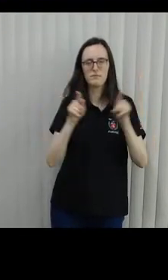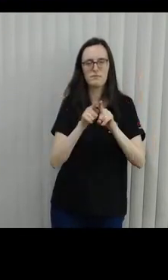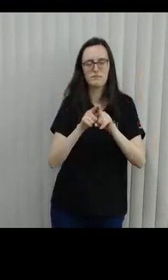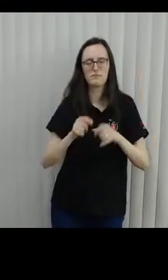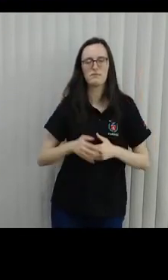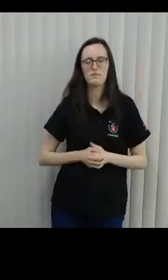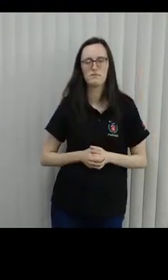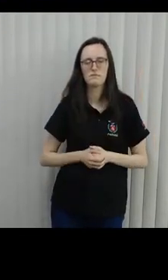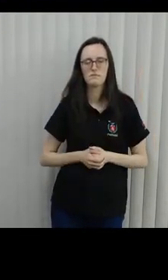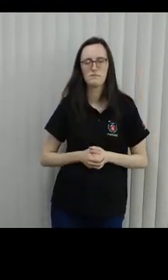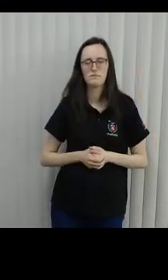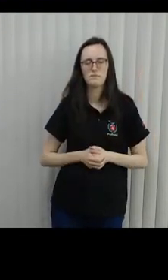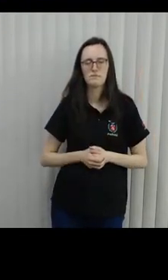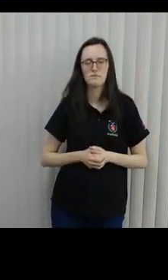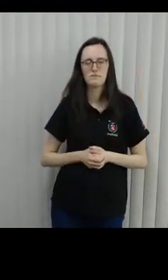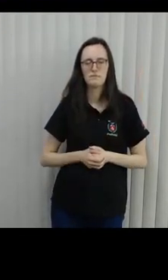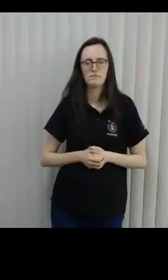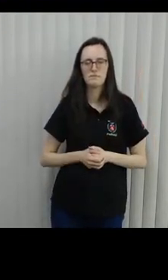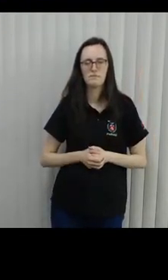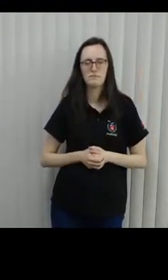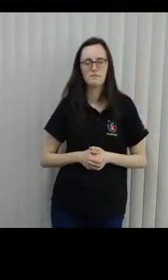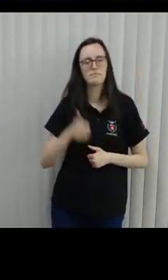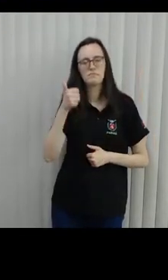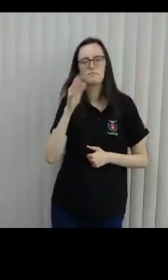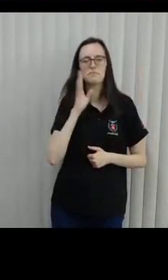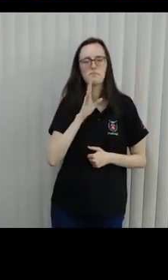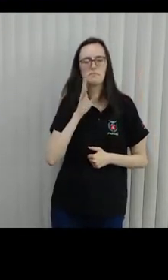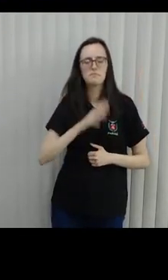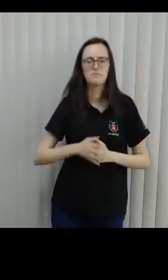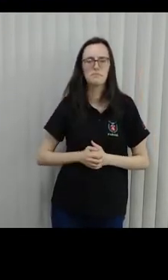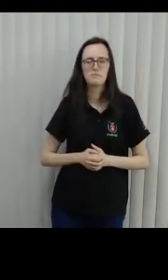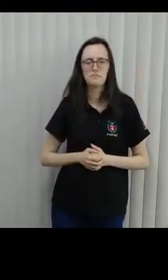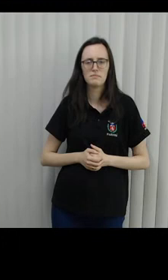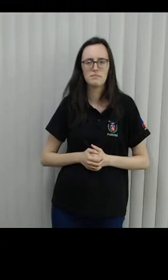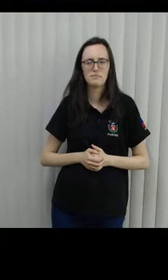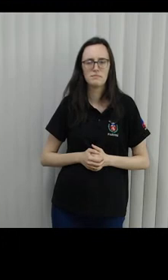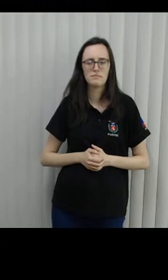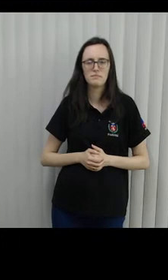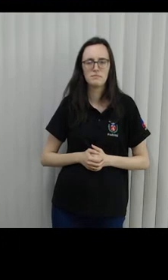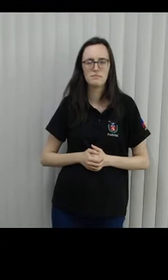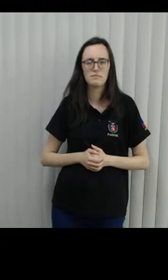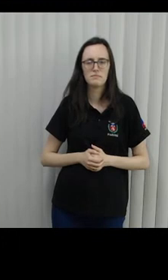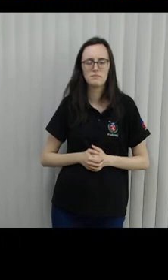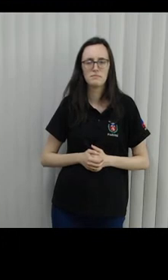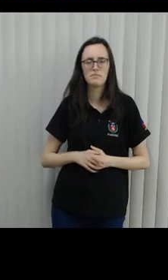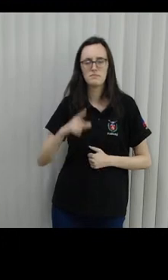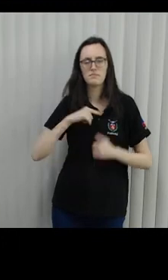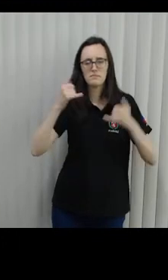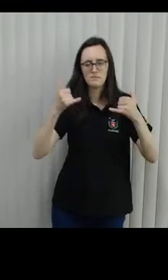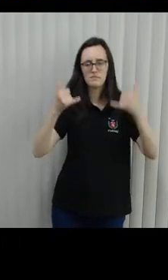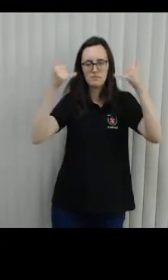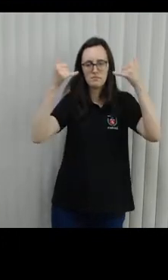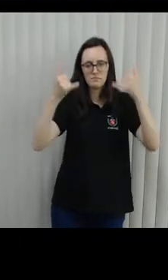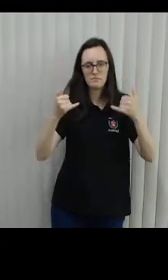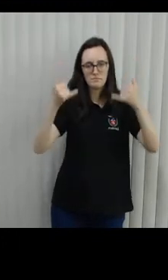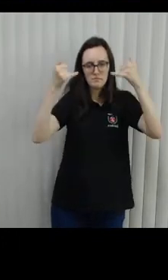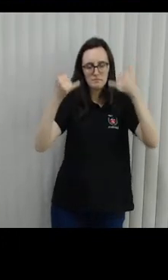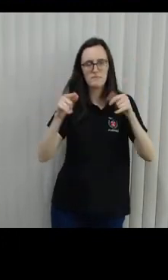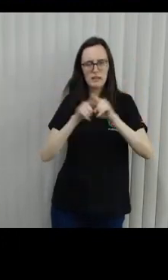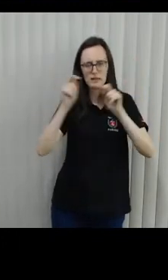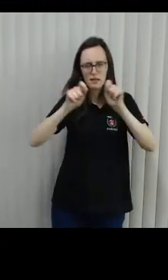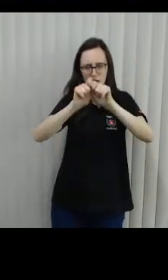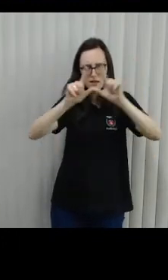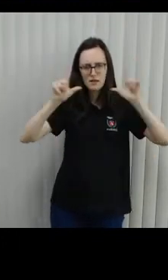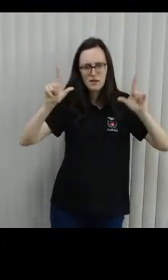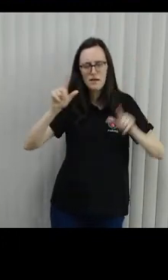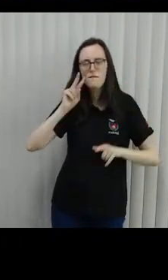bolinha e junta na outra bolinha. Aí, beleza, ó. Aqui tem um contorninho, esse aqui eu fiz para baixo, esse aqui eu vou fazer um pouquinho para cima. Tem como dar um zoom